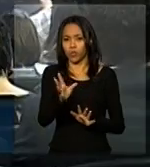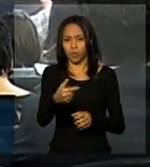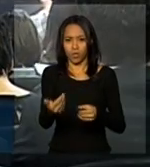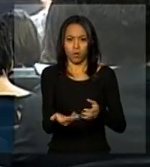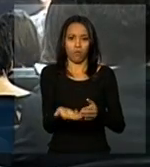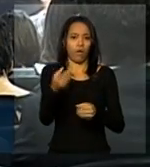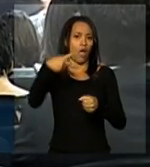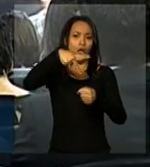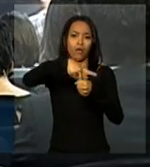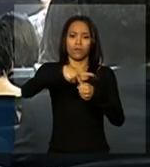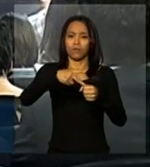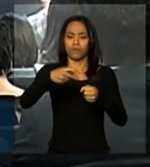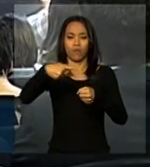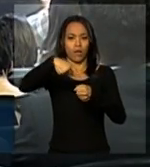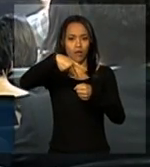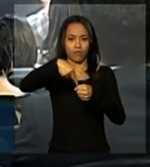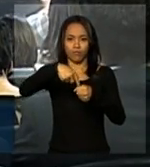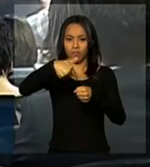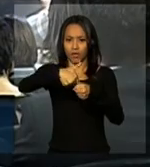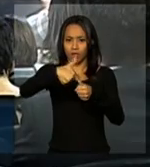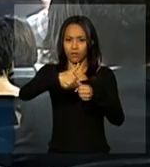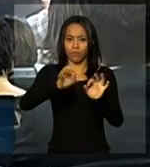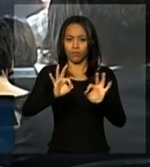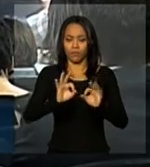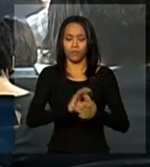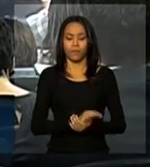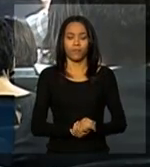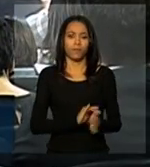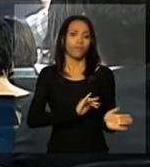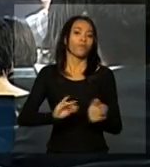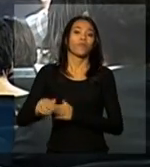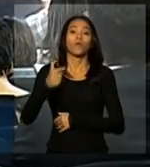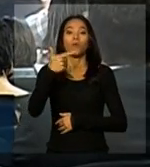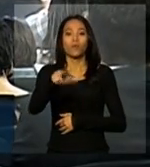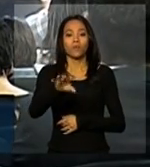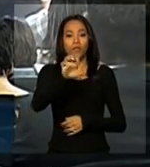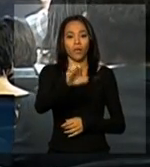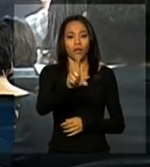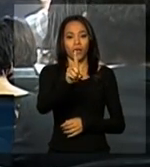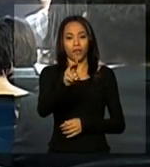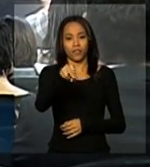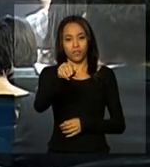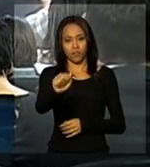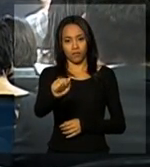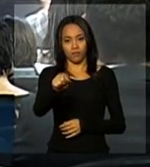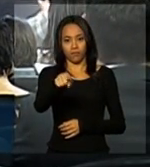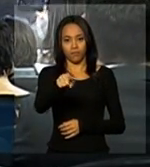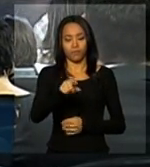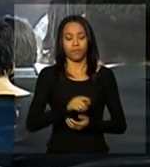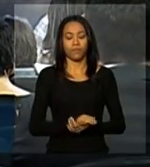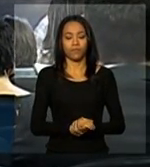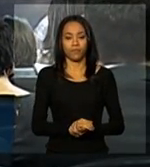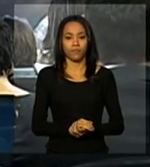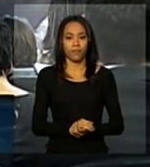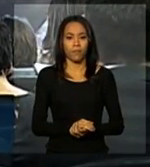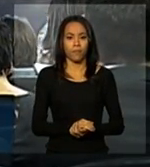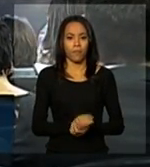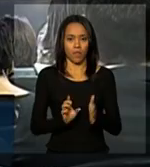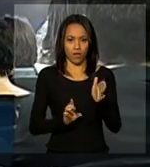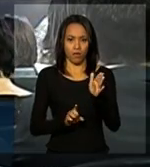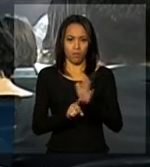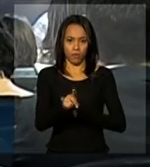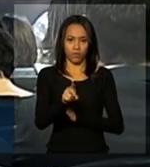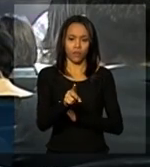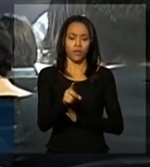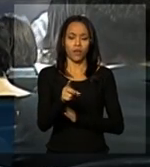Não, por favor. Próxima pergunta, ministro, é da Edna Simão, do Valor Econômico. Oi, ministro. Eu queria